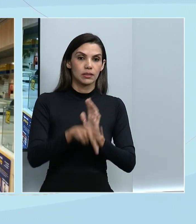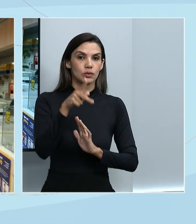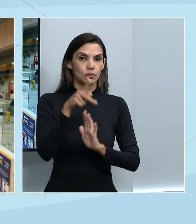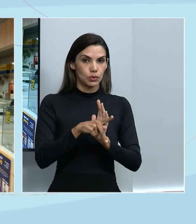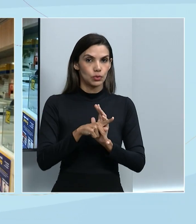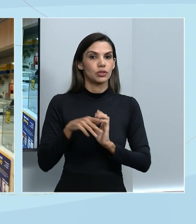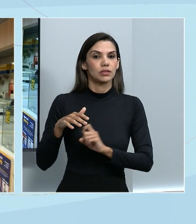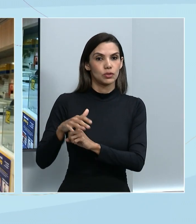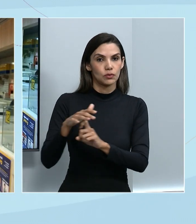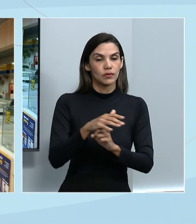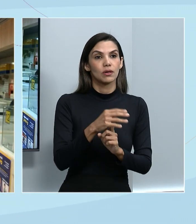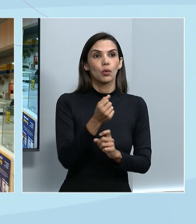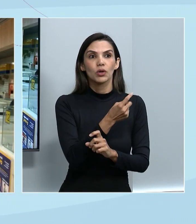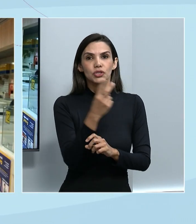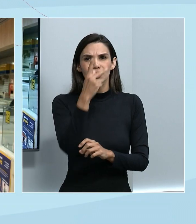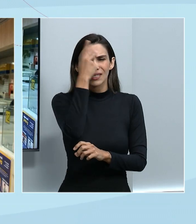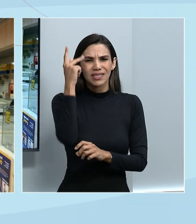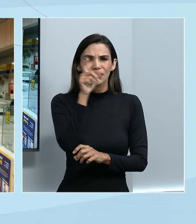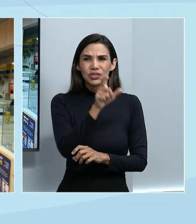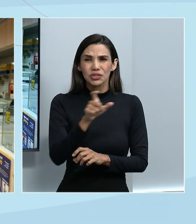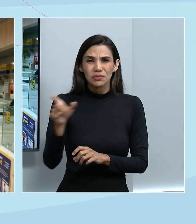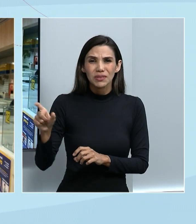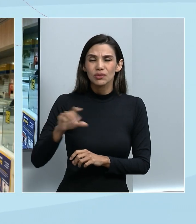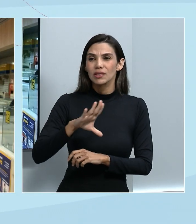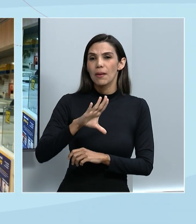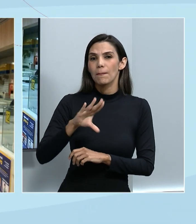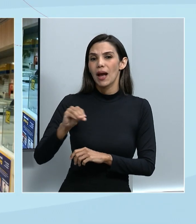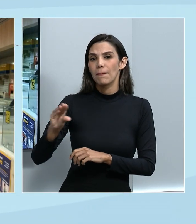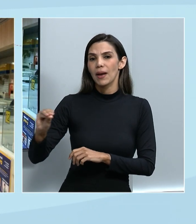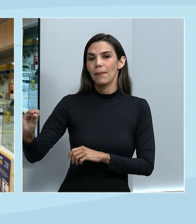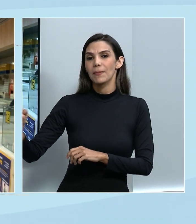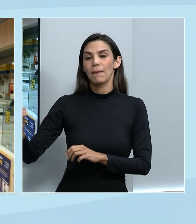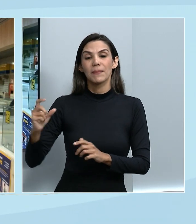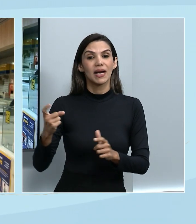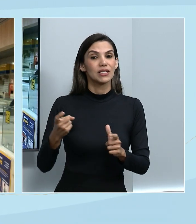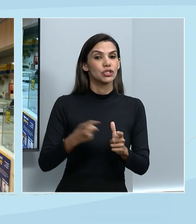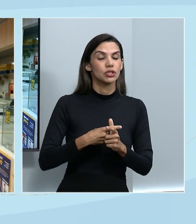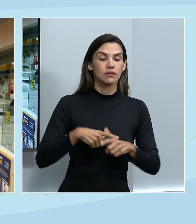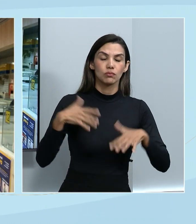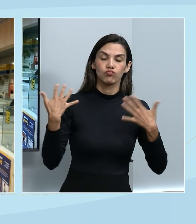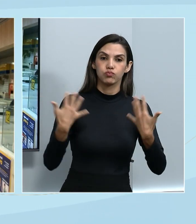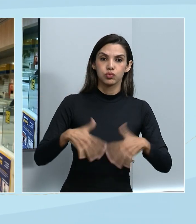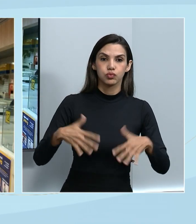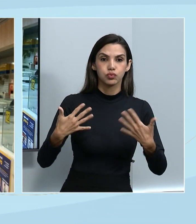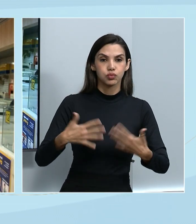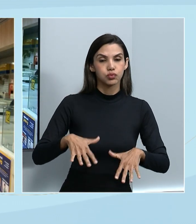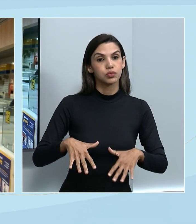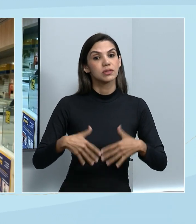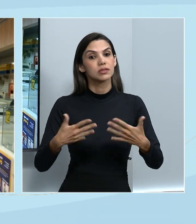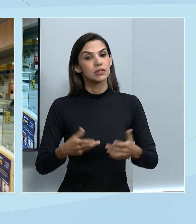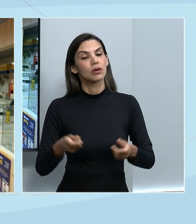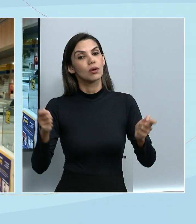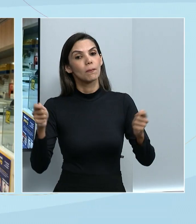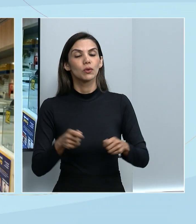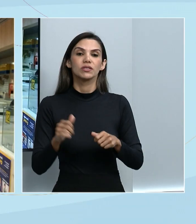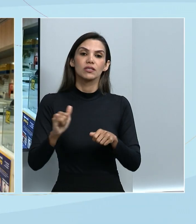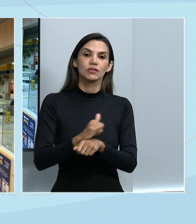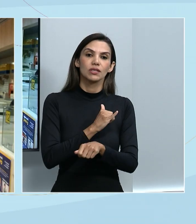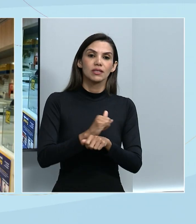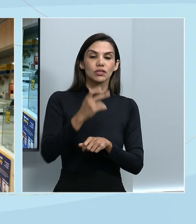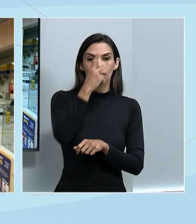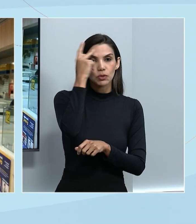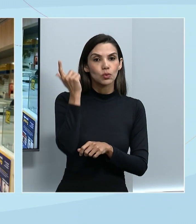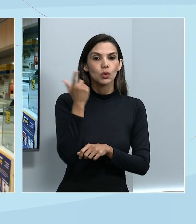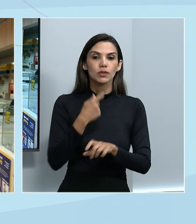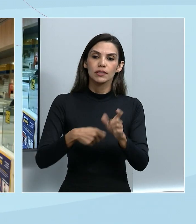no Brasil bem alta, de mais de 81 milhões de pessoas com dívidas em seu nome, e é uma oportunidade para as pessoas fazerem uma reorganização